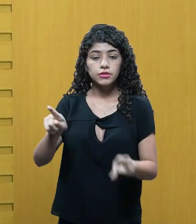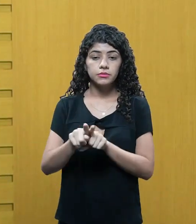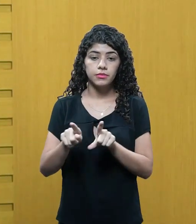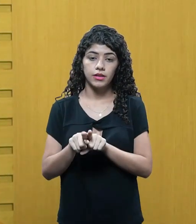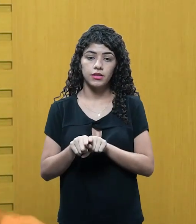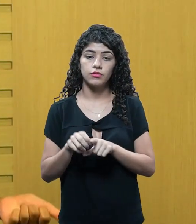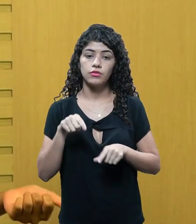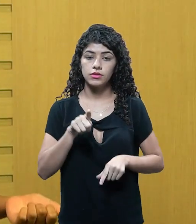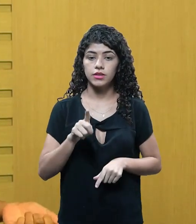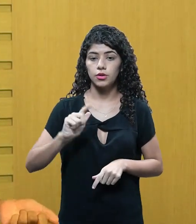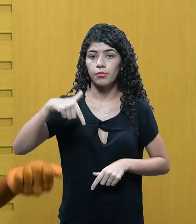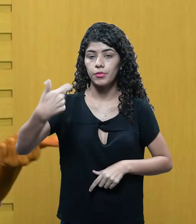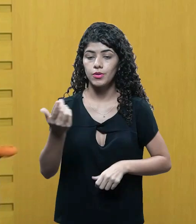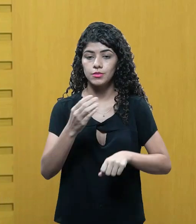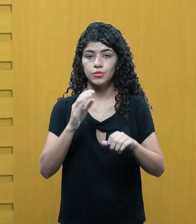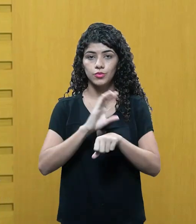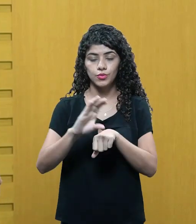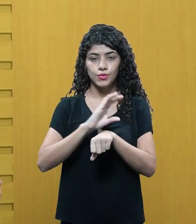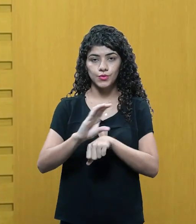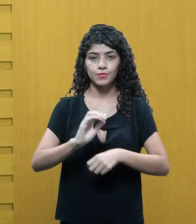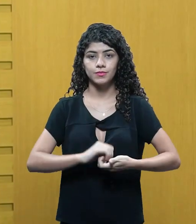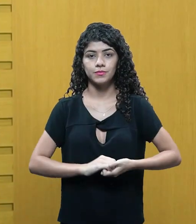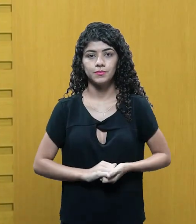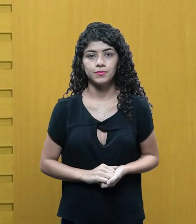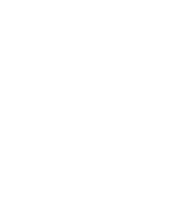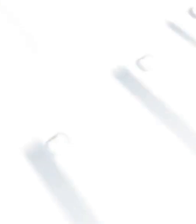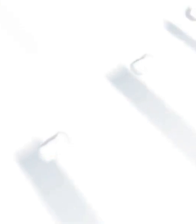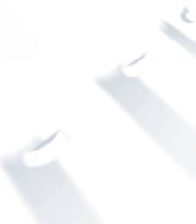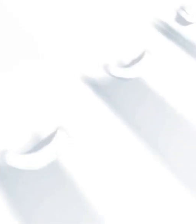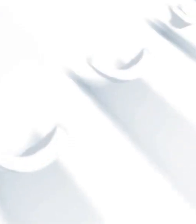curiosidades no bate-papo do fórum. E até o próximo módulo.